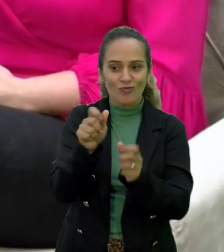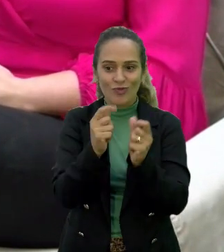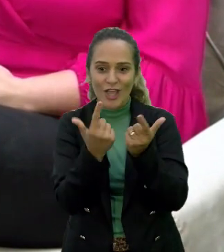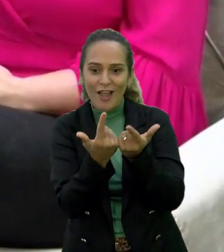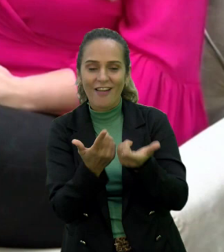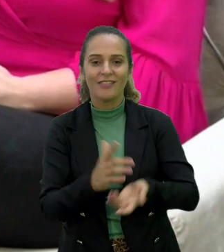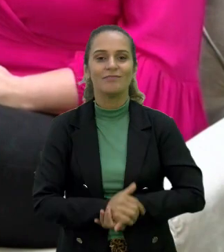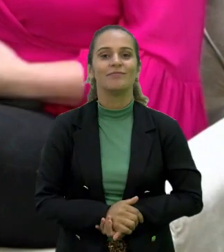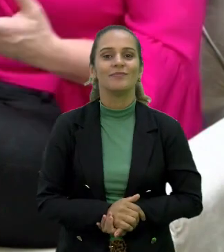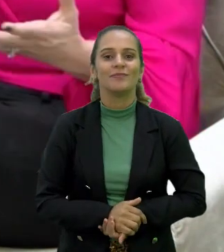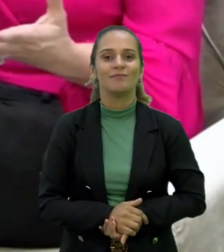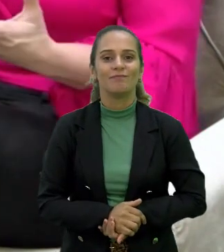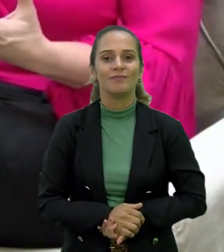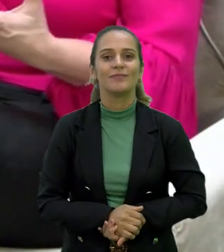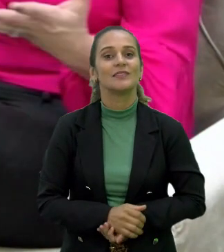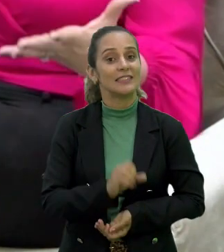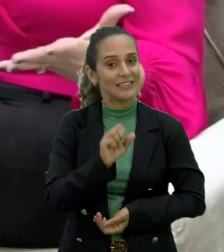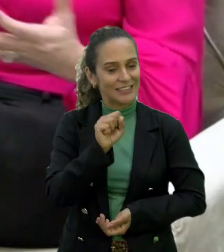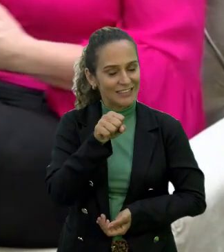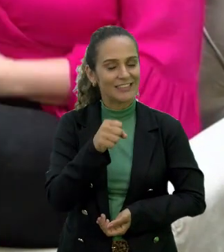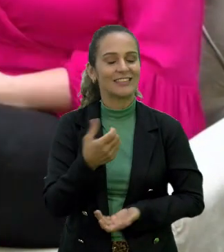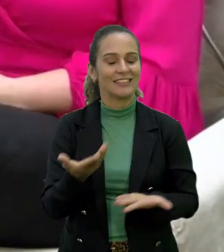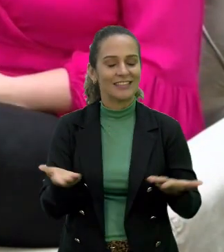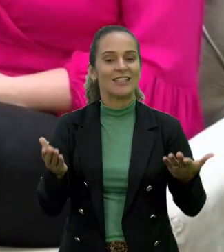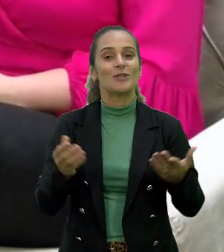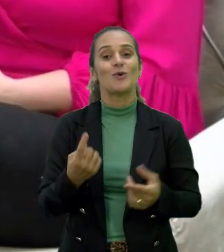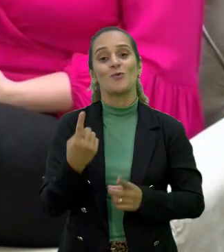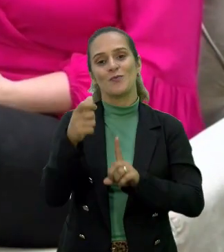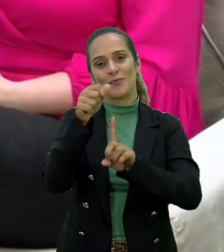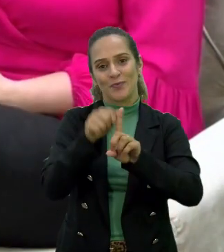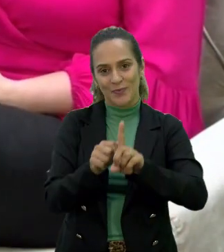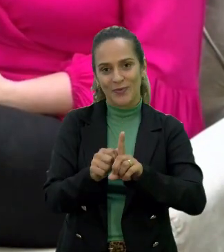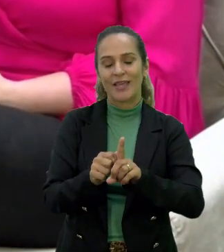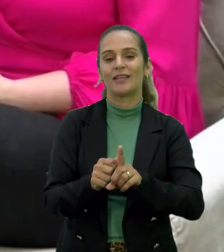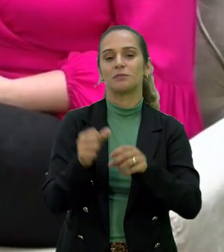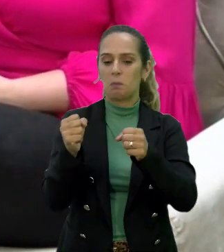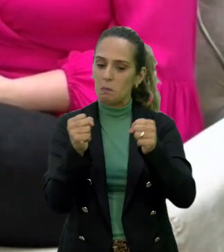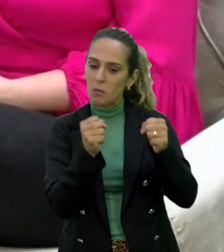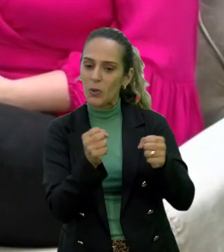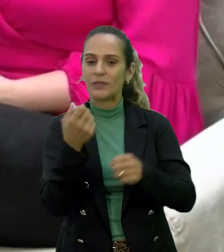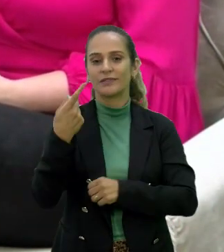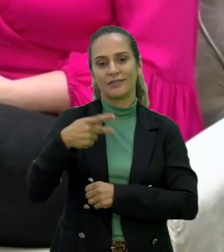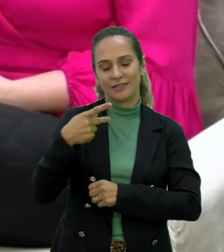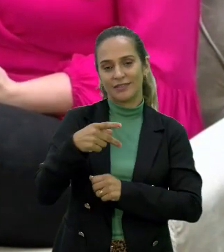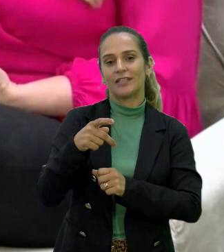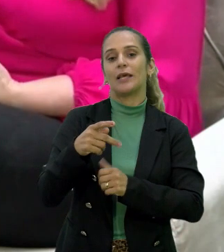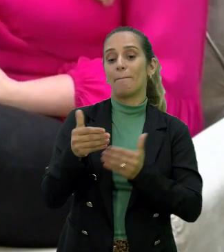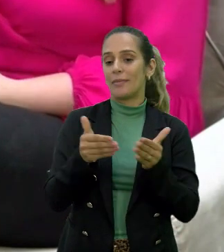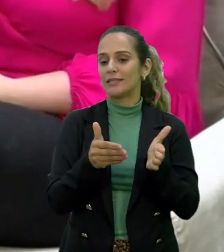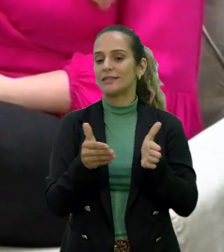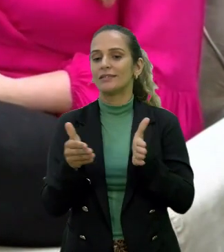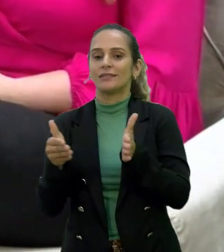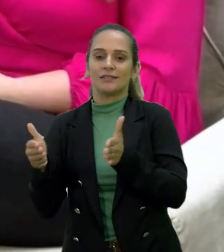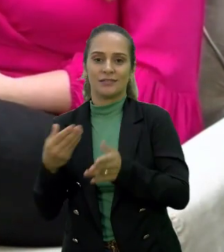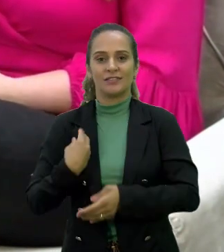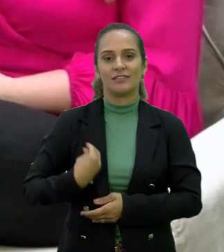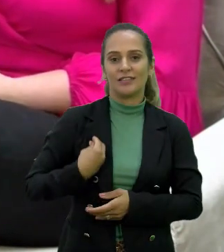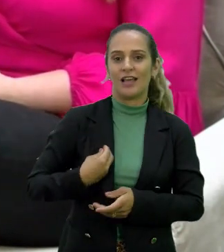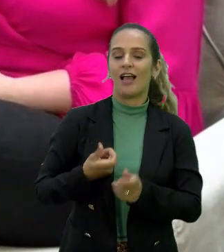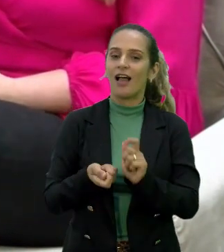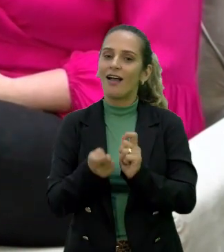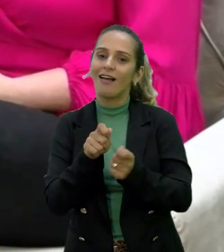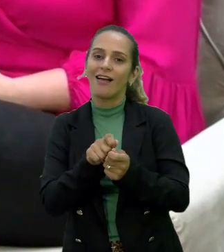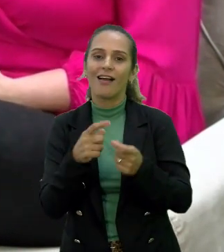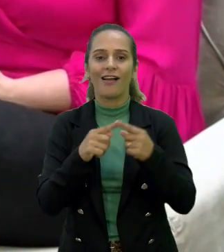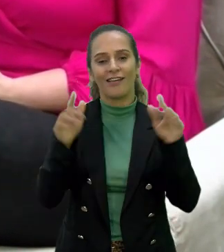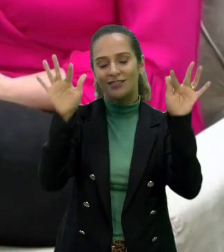legislativo Exatamente isso um mês né que a gente Tomou posse efetivamente então a gente tá passando por esse momento de